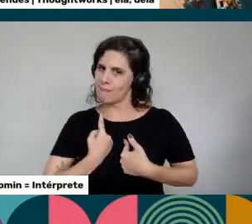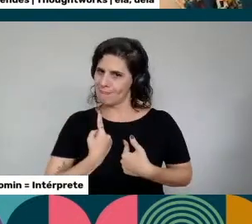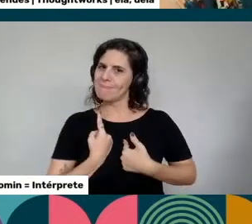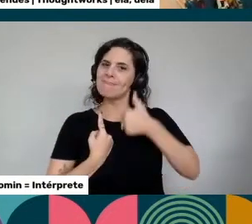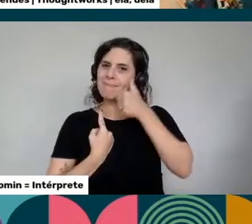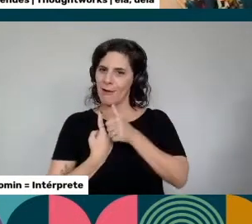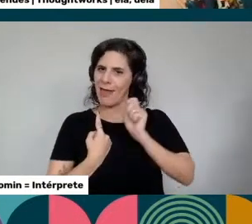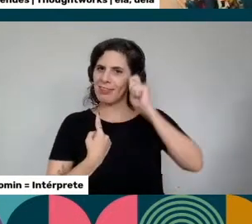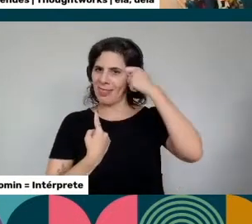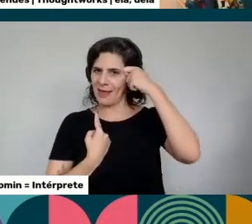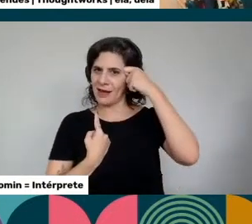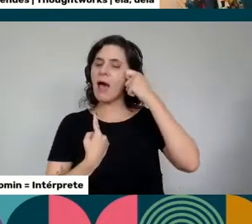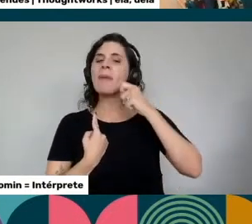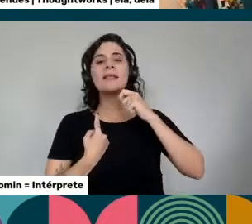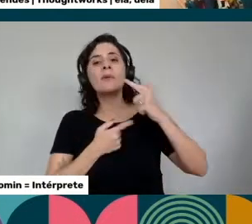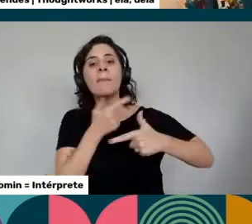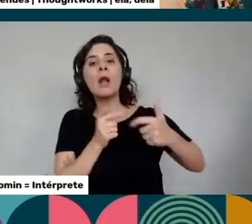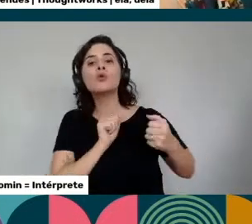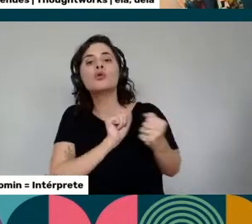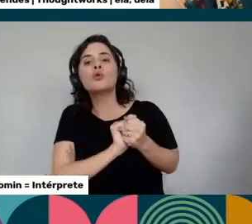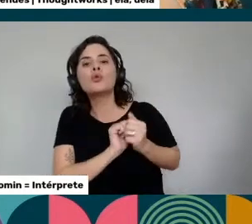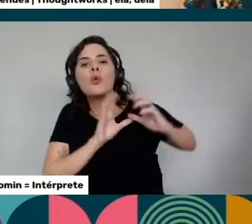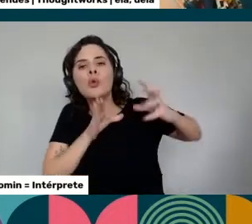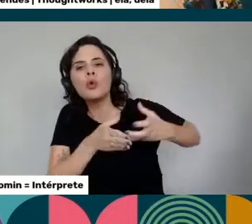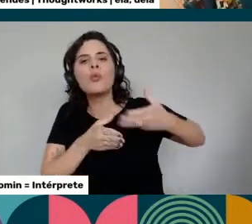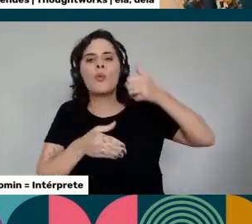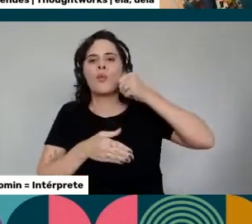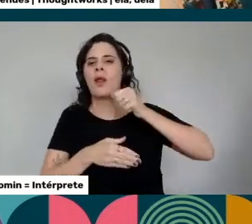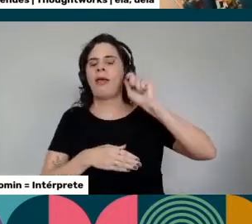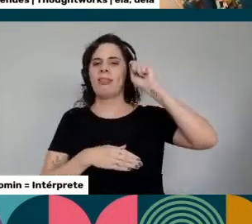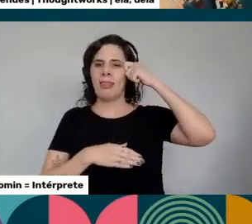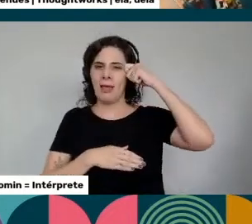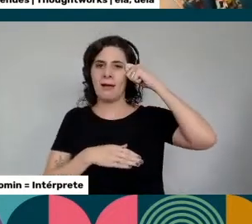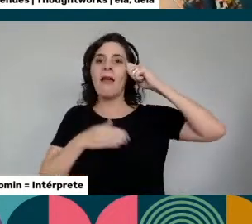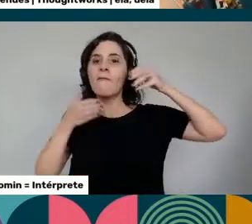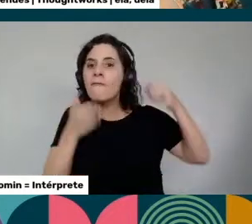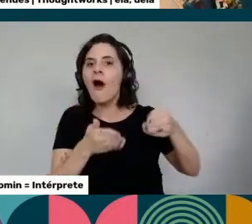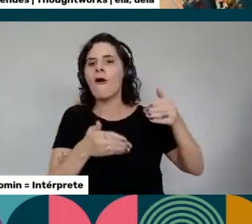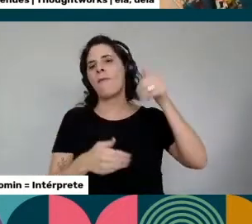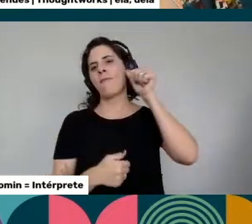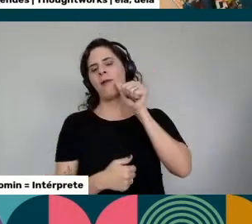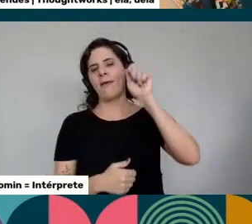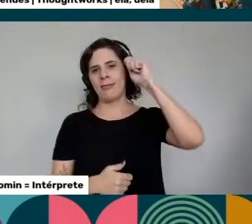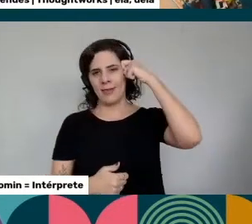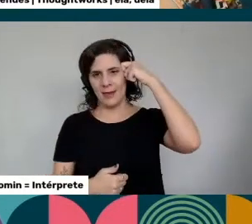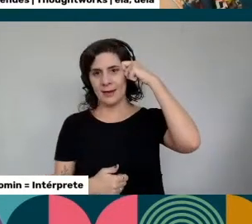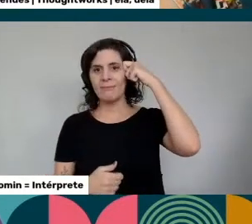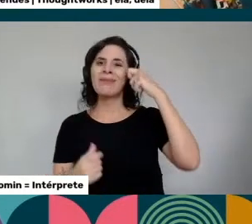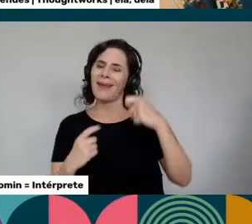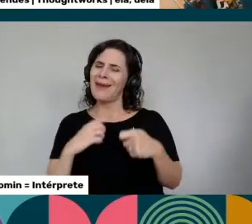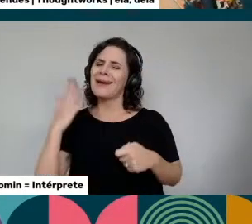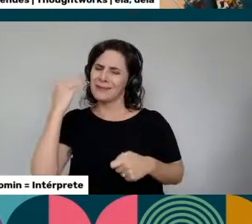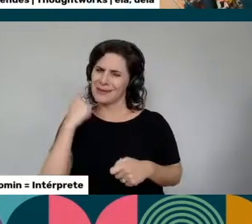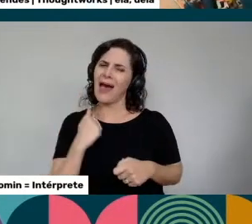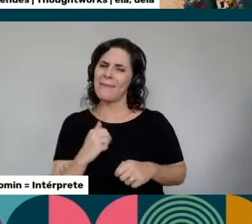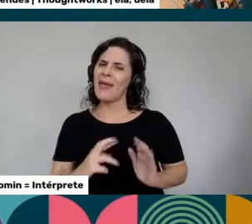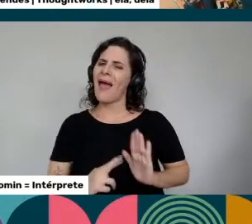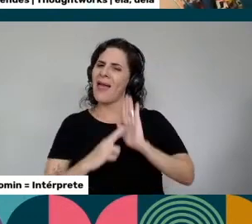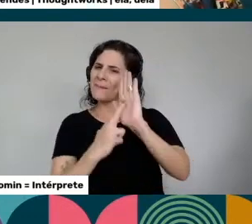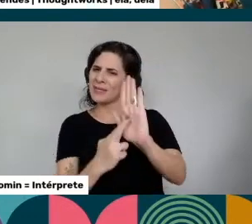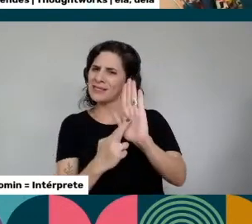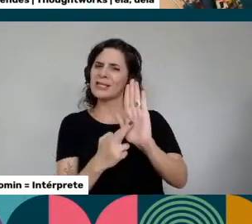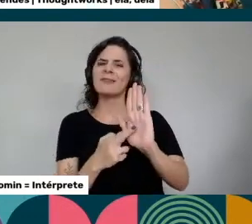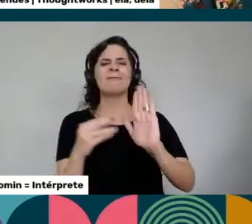né? E para elas, além da baixa representação, né? Que são esses números alarmantes que a gente tem, que essa falta também